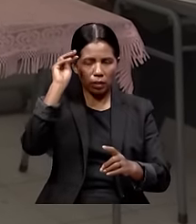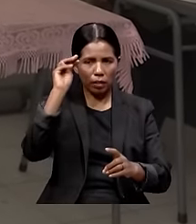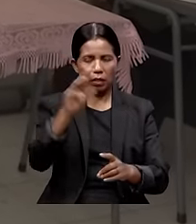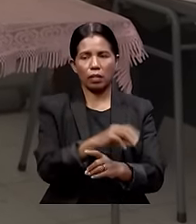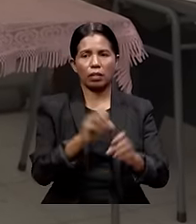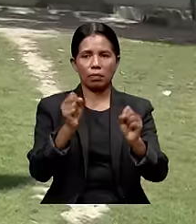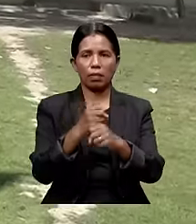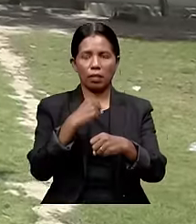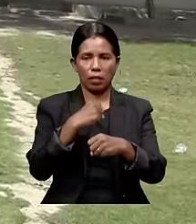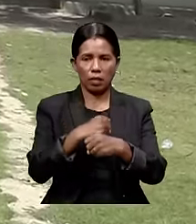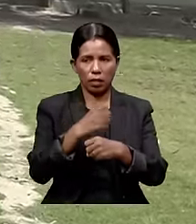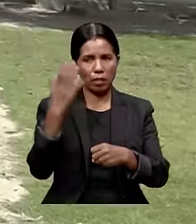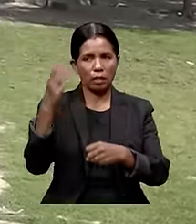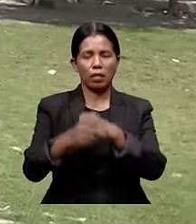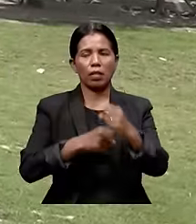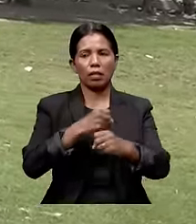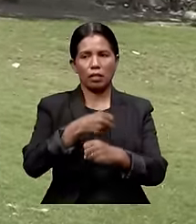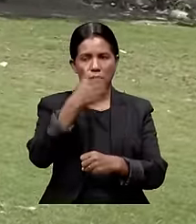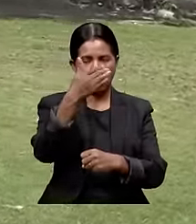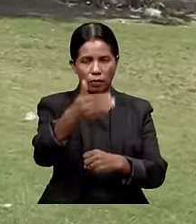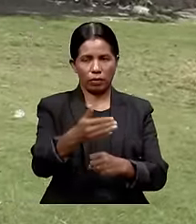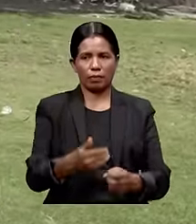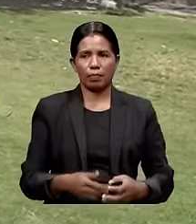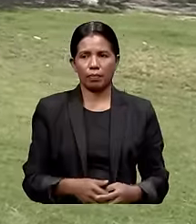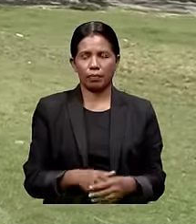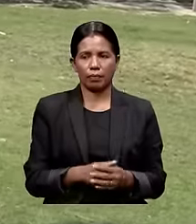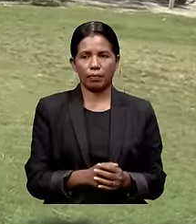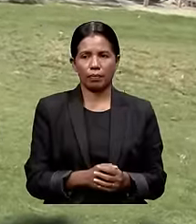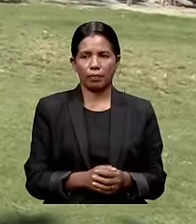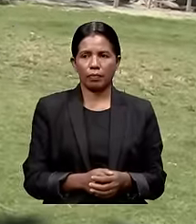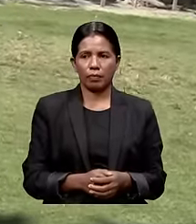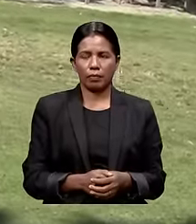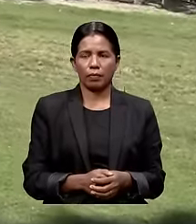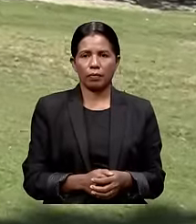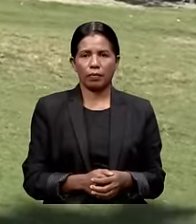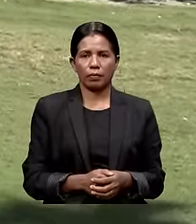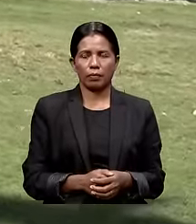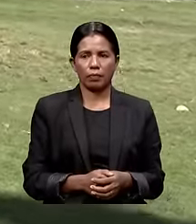nune bele realiza iha tinang oin. Equipa cobertura, GMN.